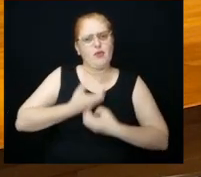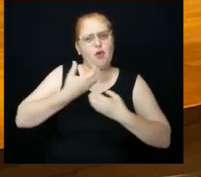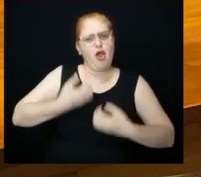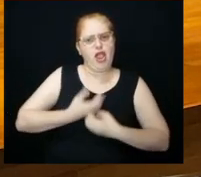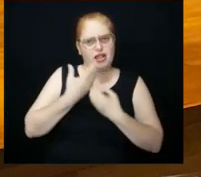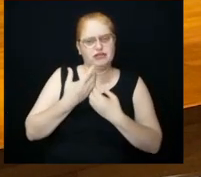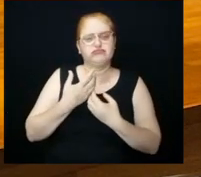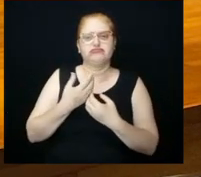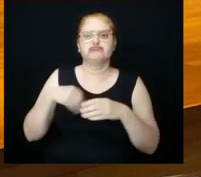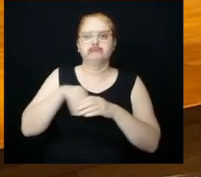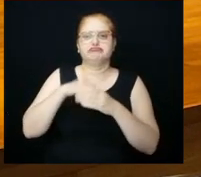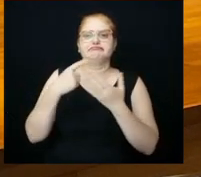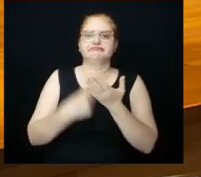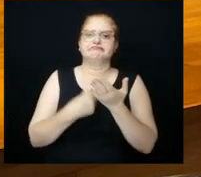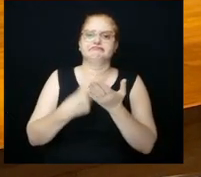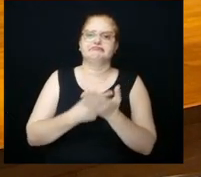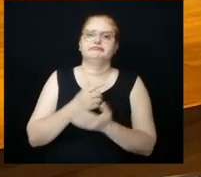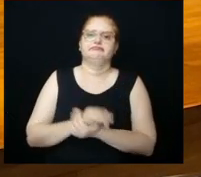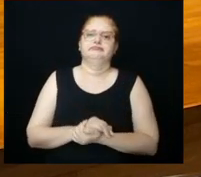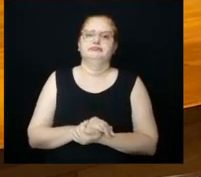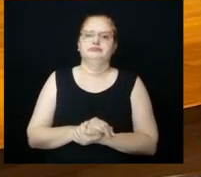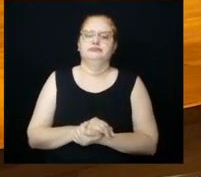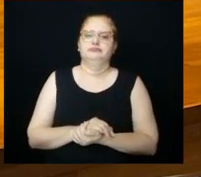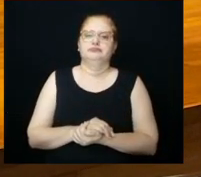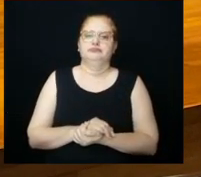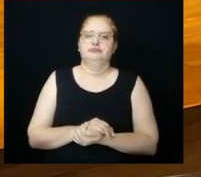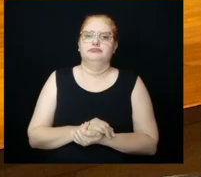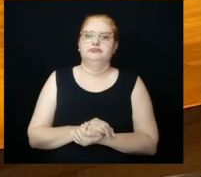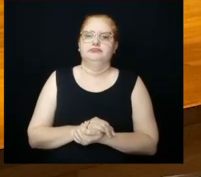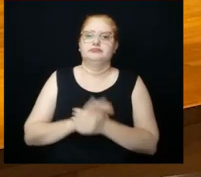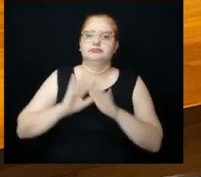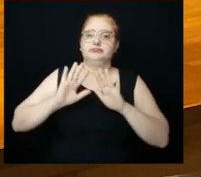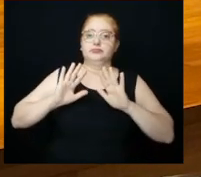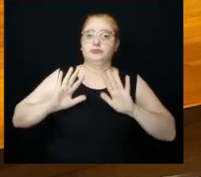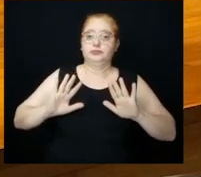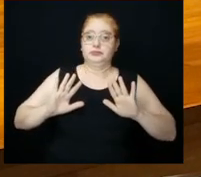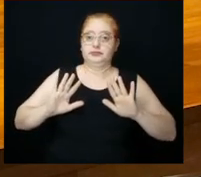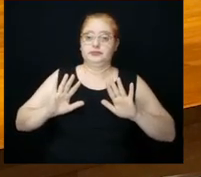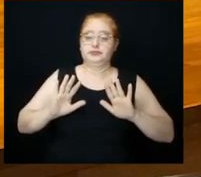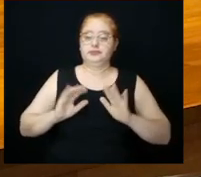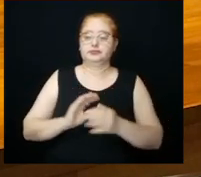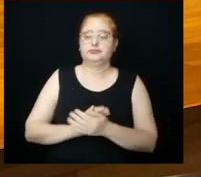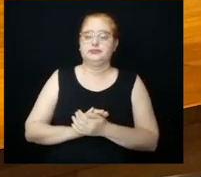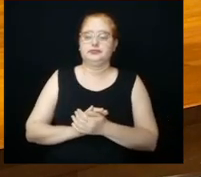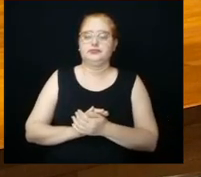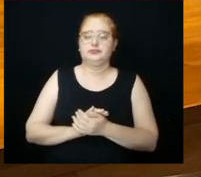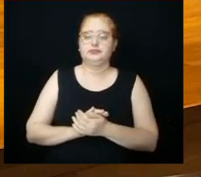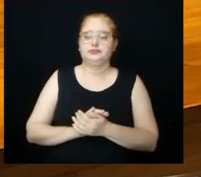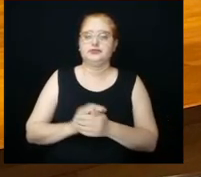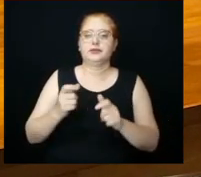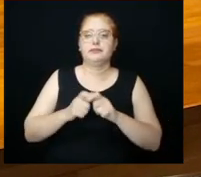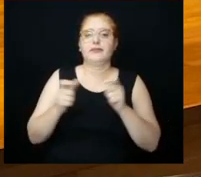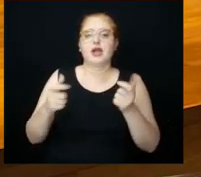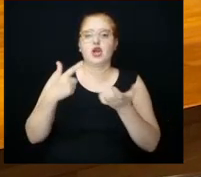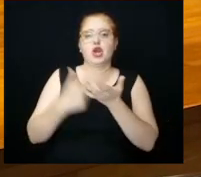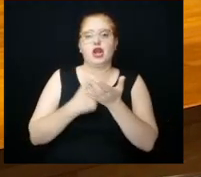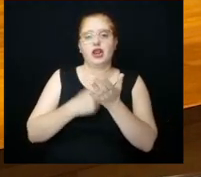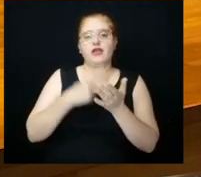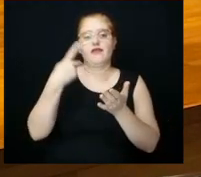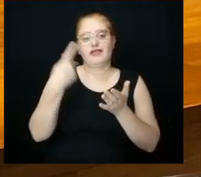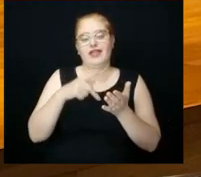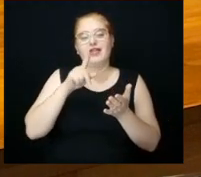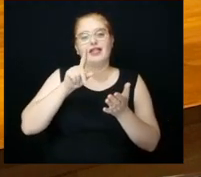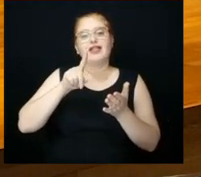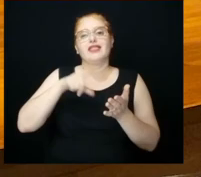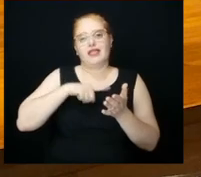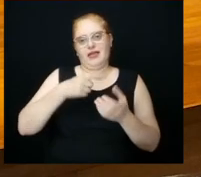cima disso. Né? Então, agora toda a grande parte da obra dele é toda em cima